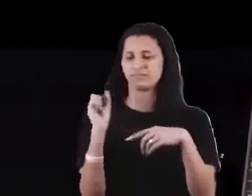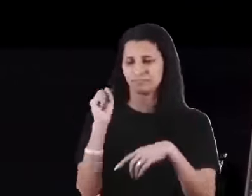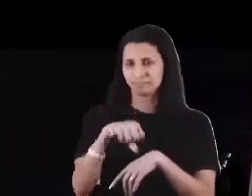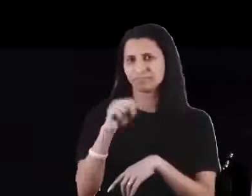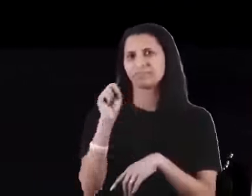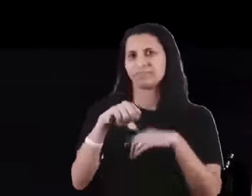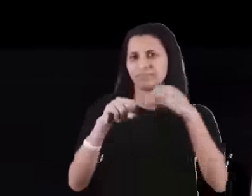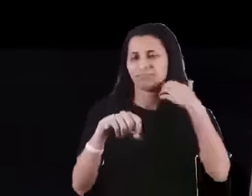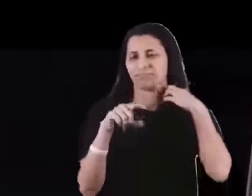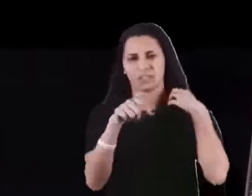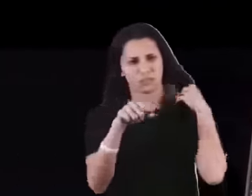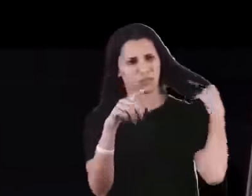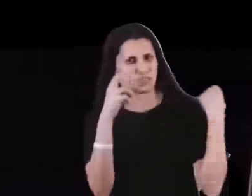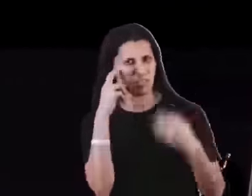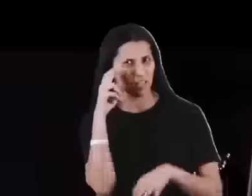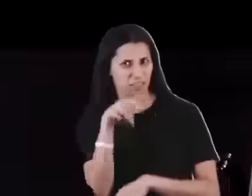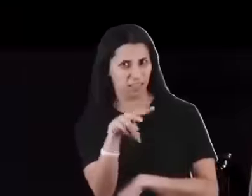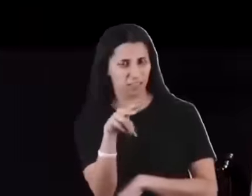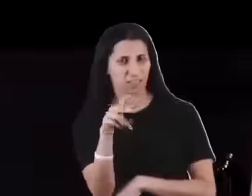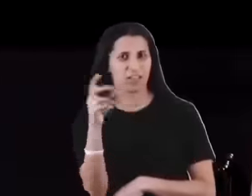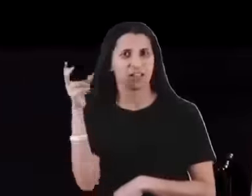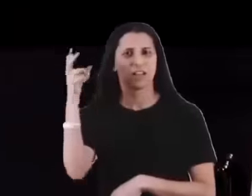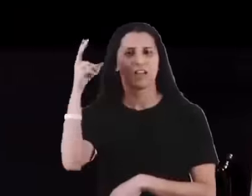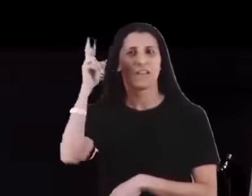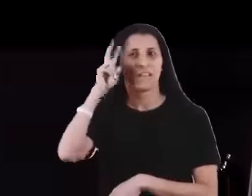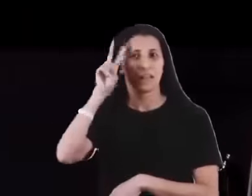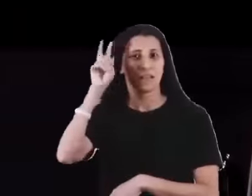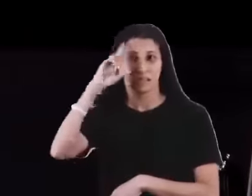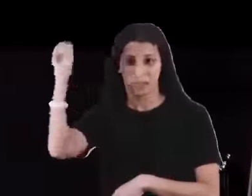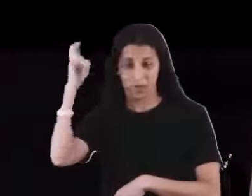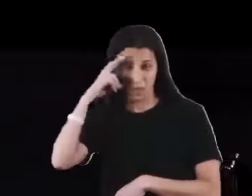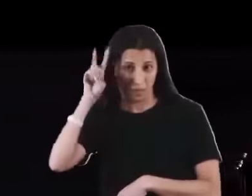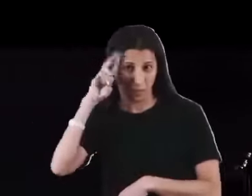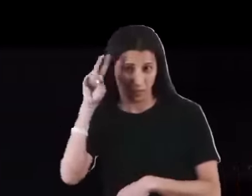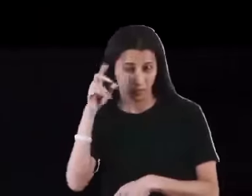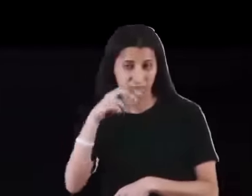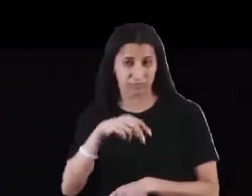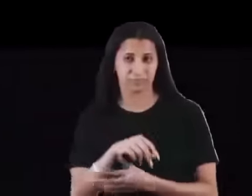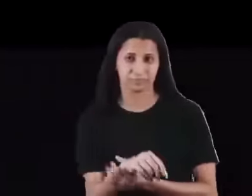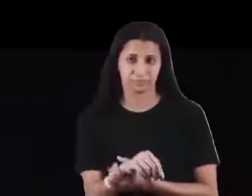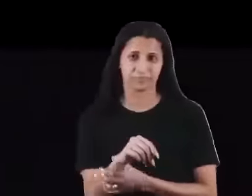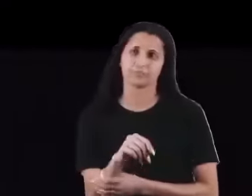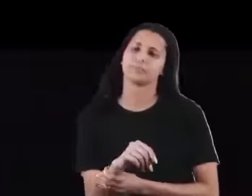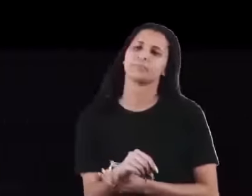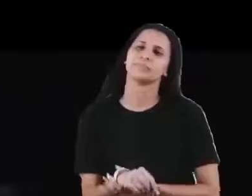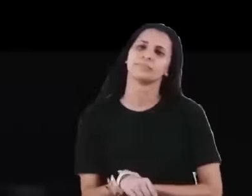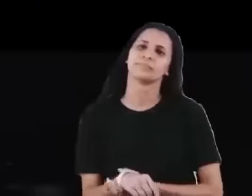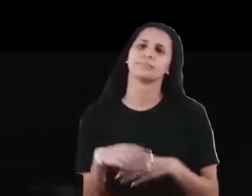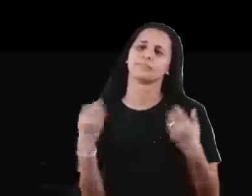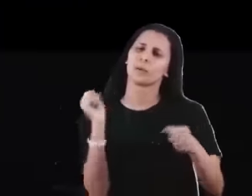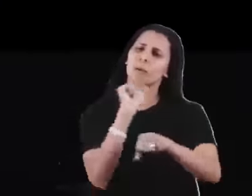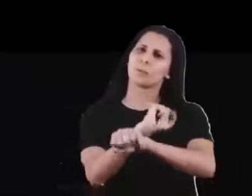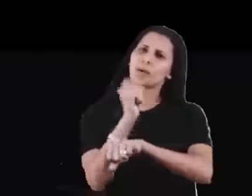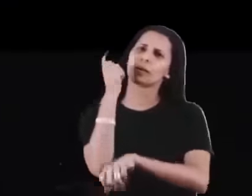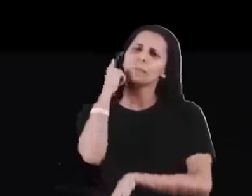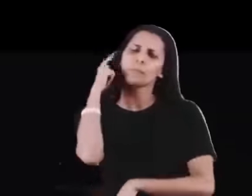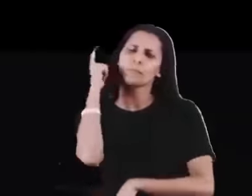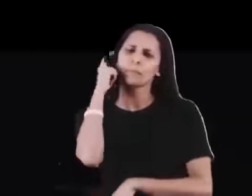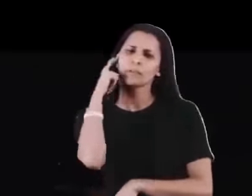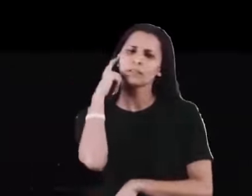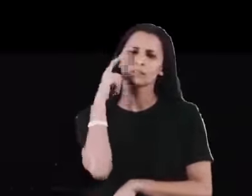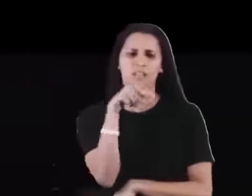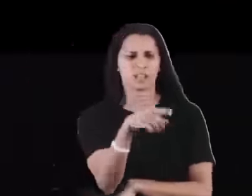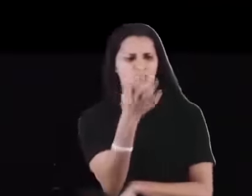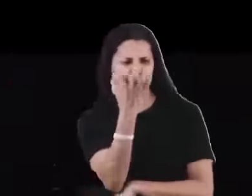Deus tá lembrando das histórias toma tá e para comigo e pensa ela tinha tudo para ter abuso daquela